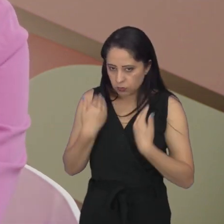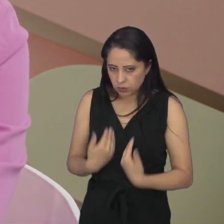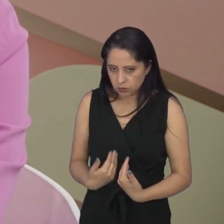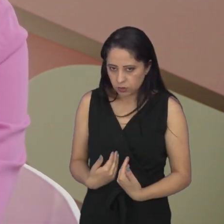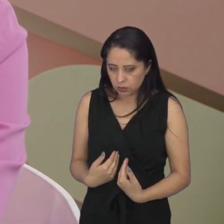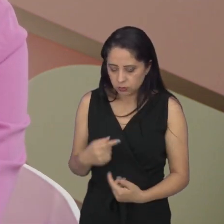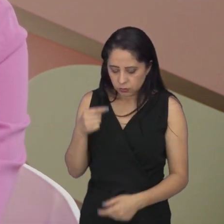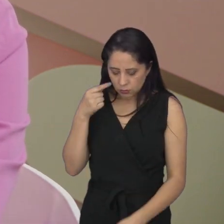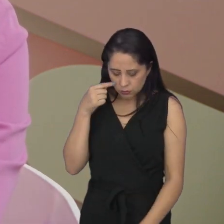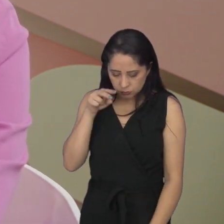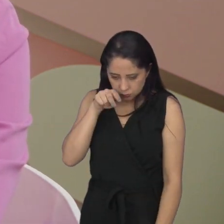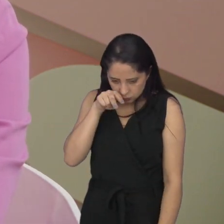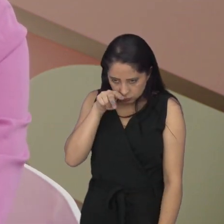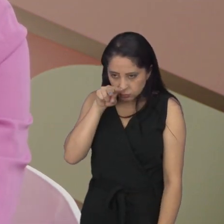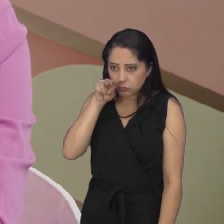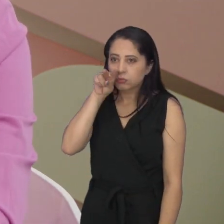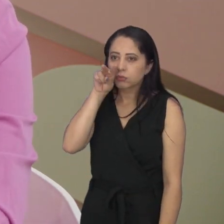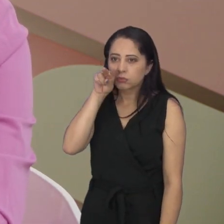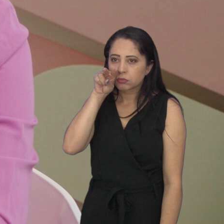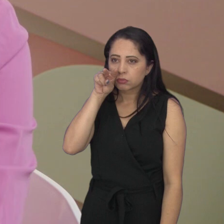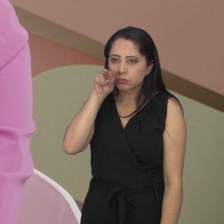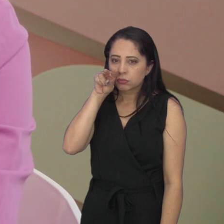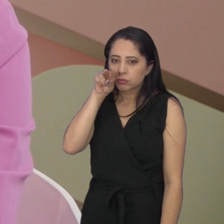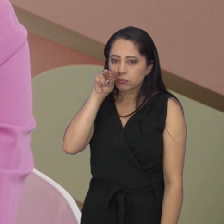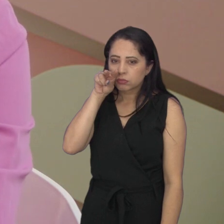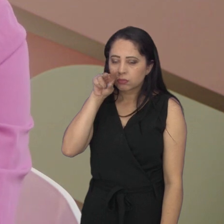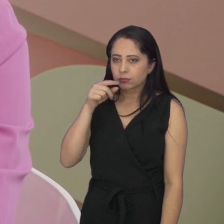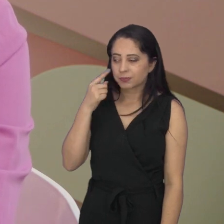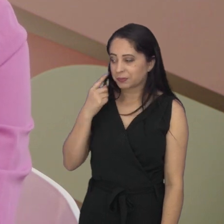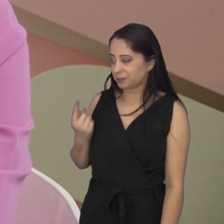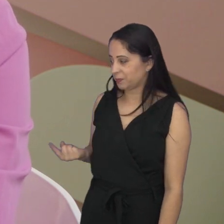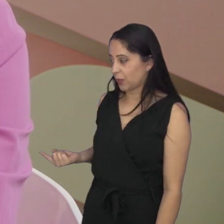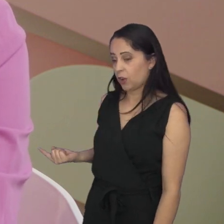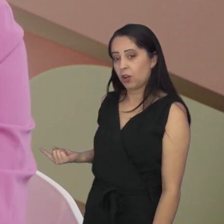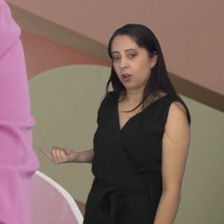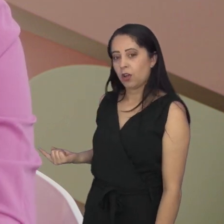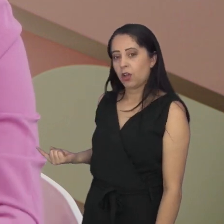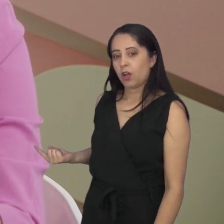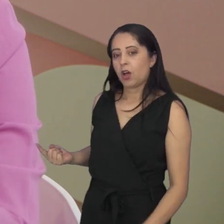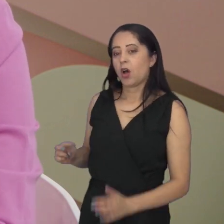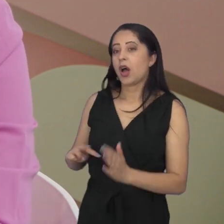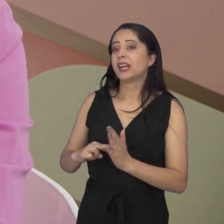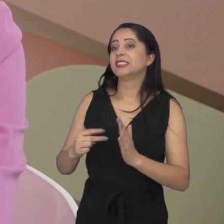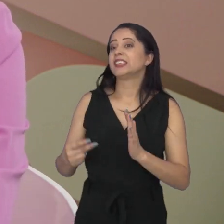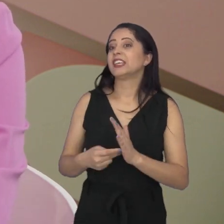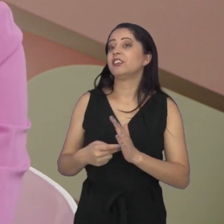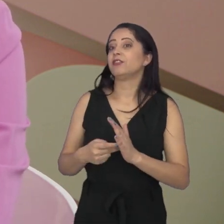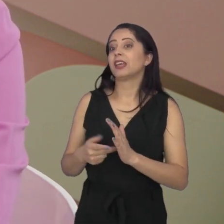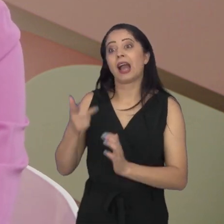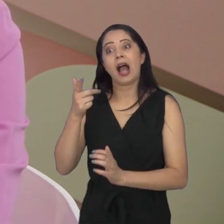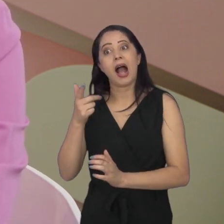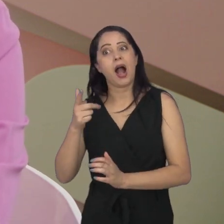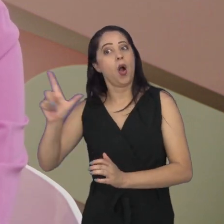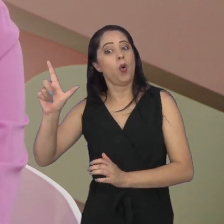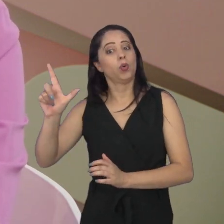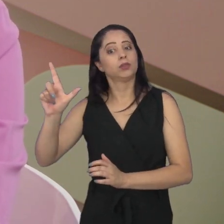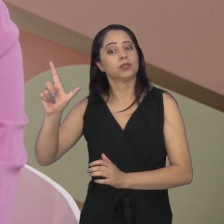e simplesmente levanto os olhos, isso daqui já me dá uma outra imagem, que é uma posição